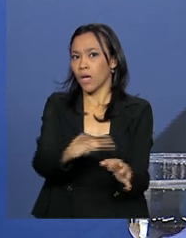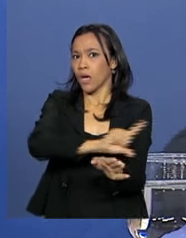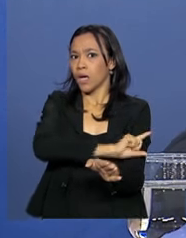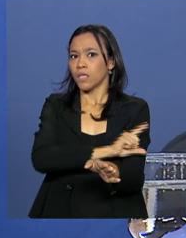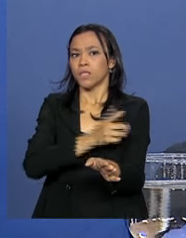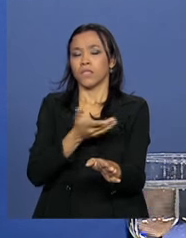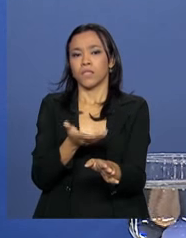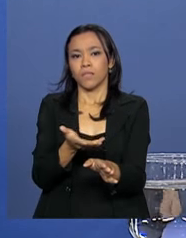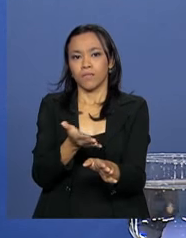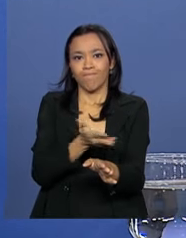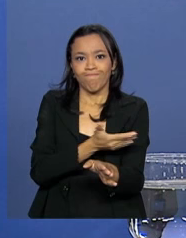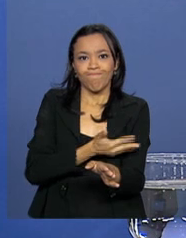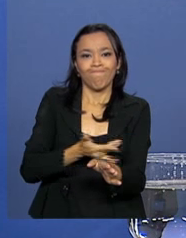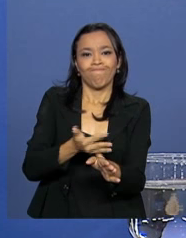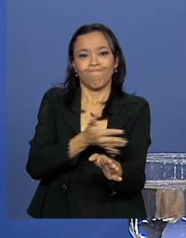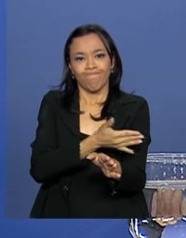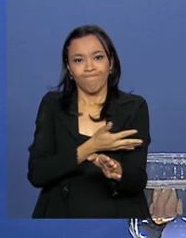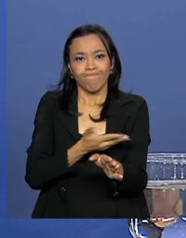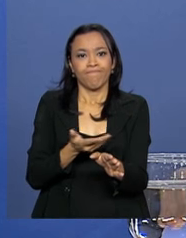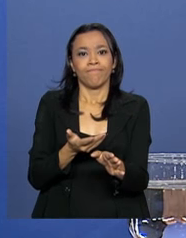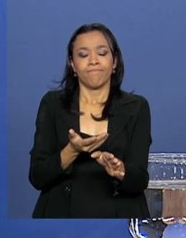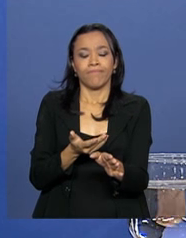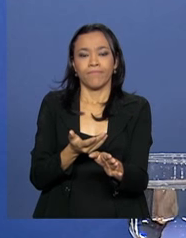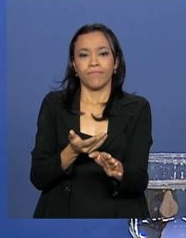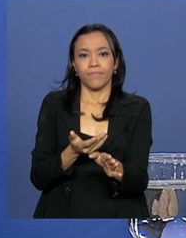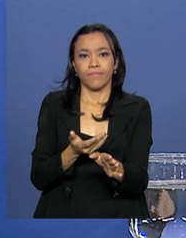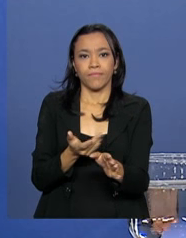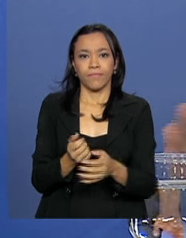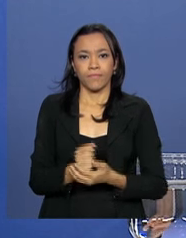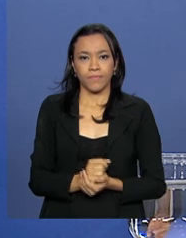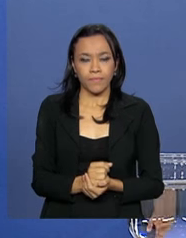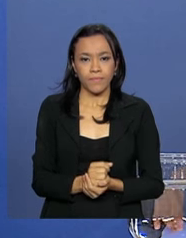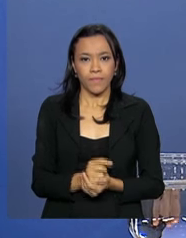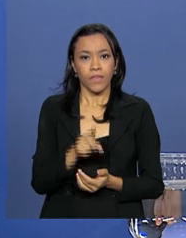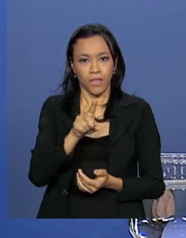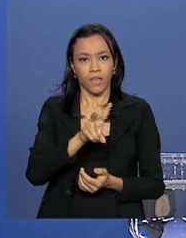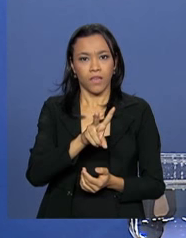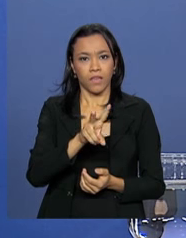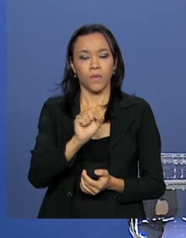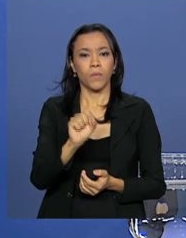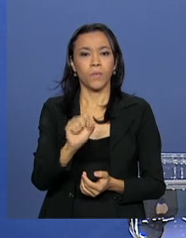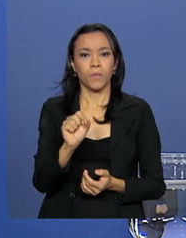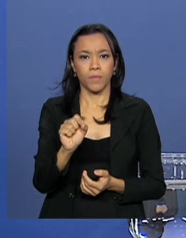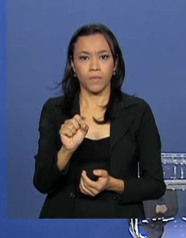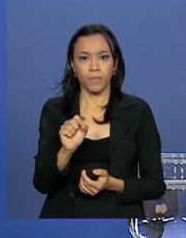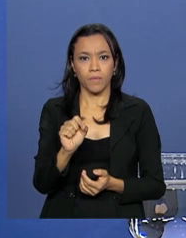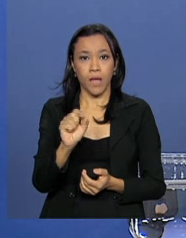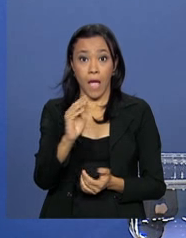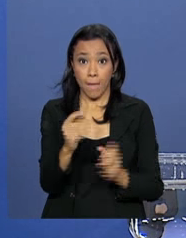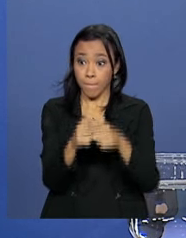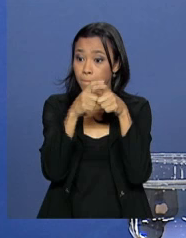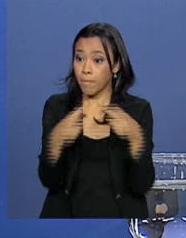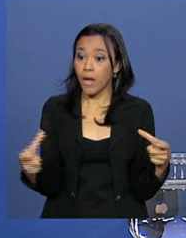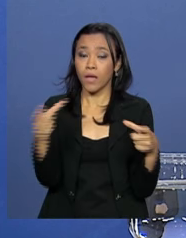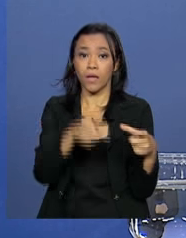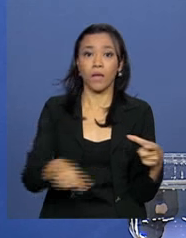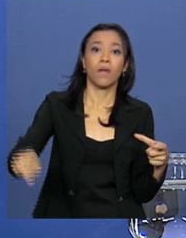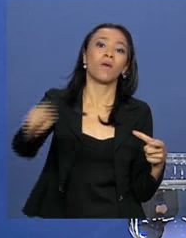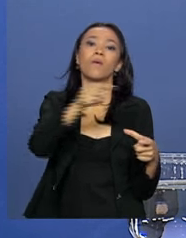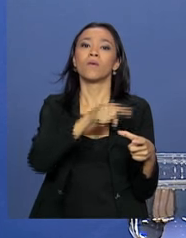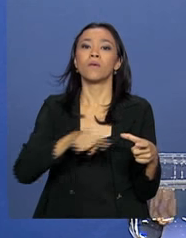ponto mínimo, que foi ao redor da maioria deles